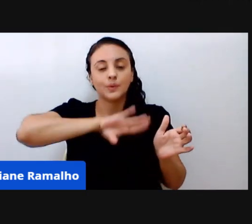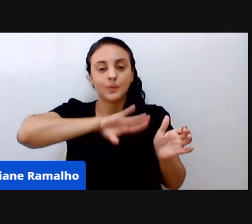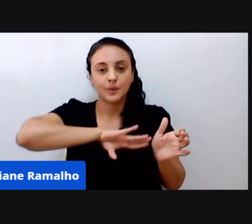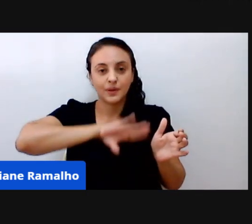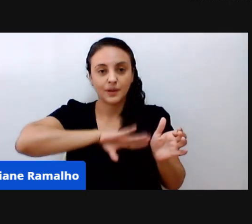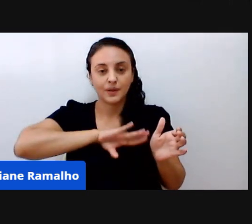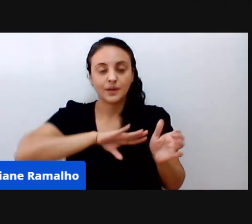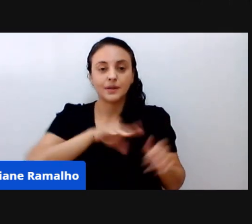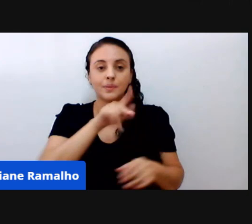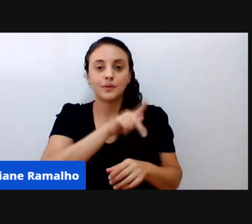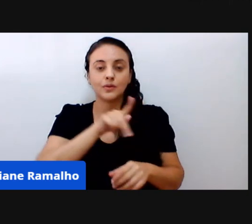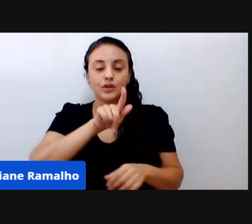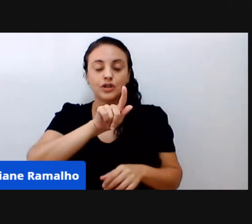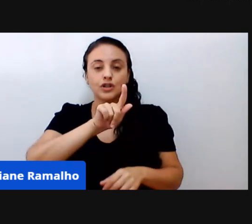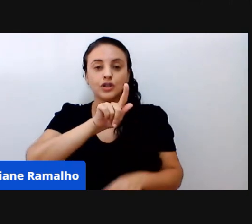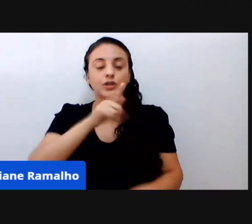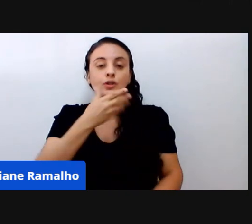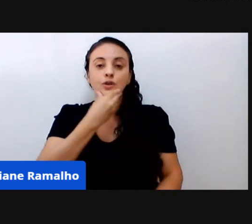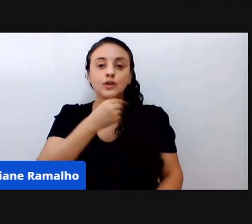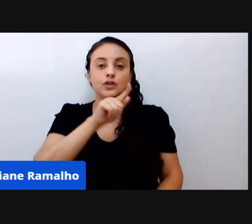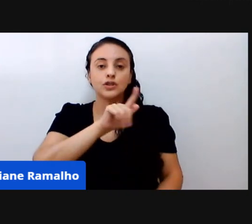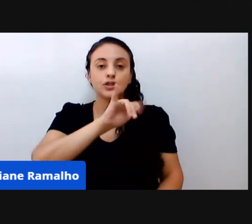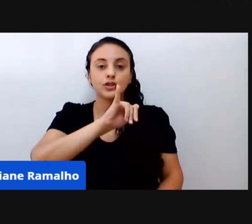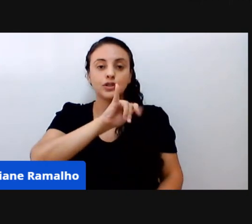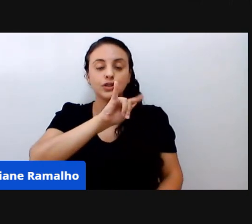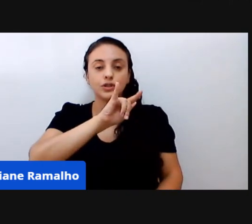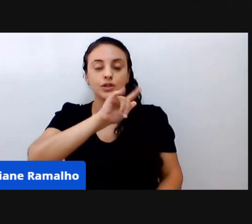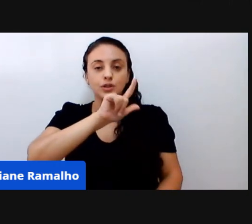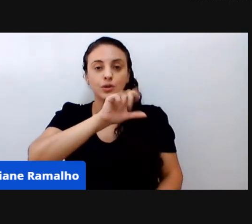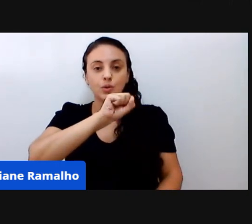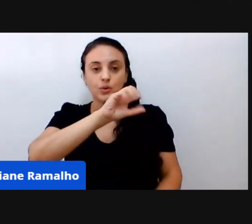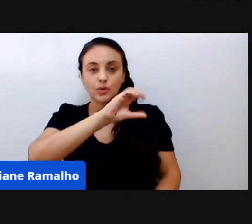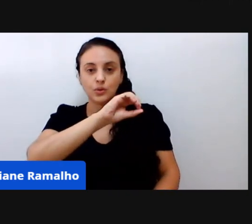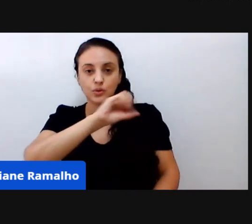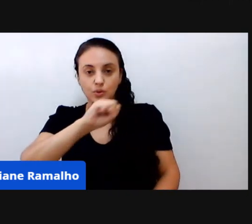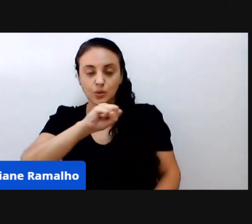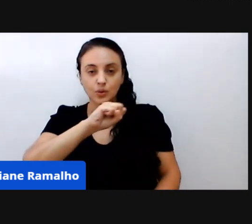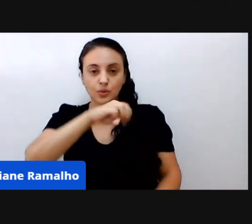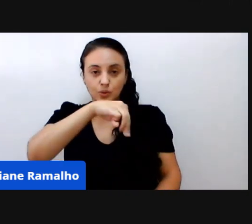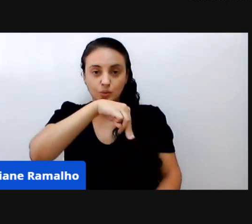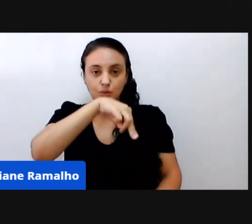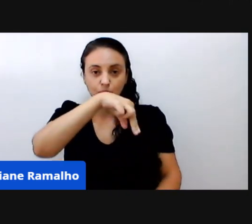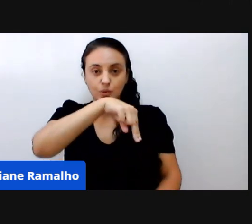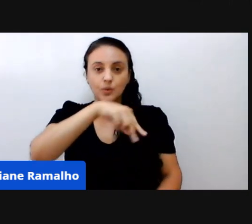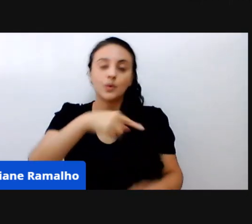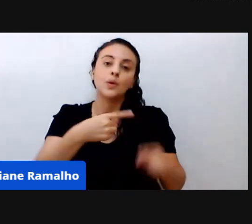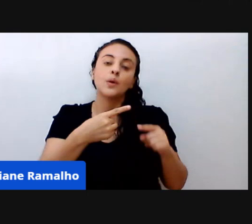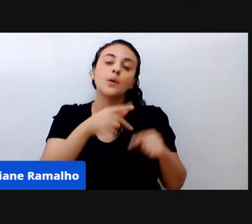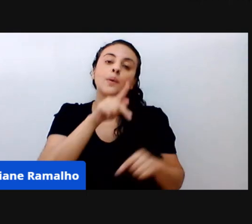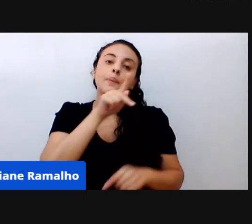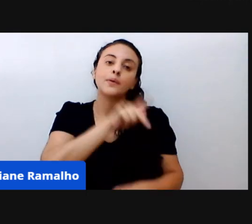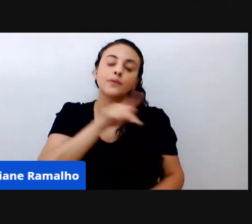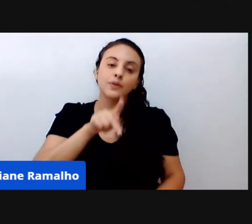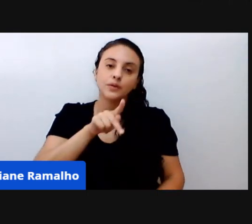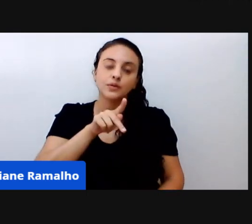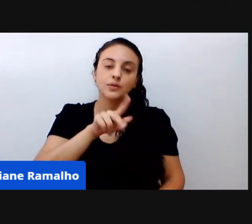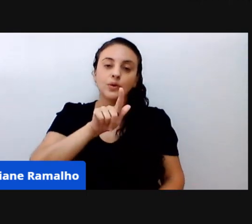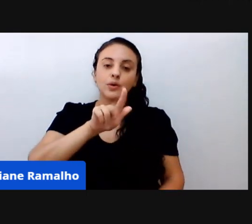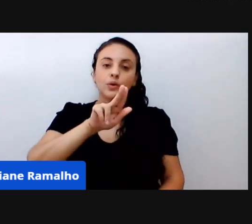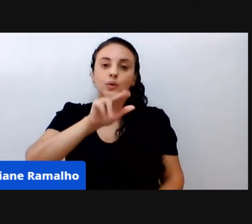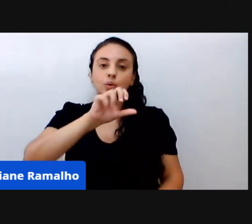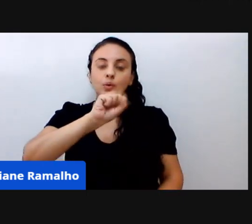João Batista, professor Gustavo Azuaga, professor Leandro